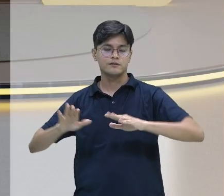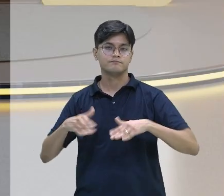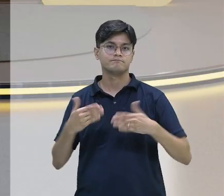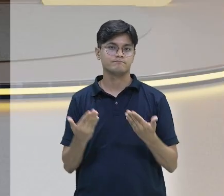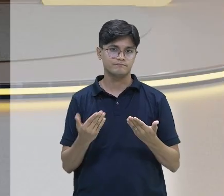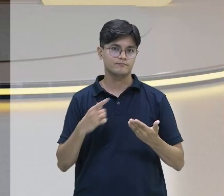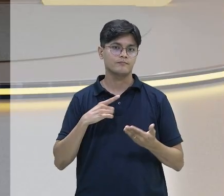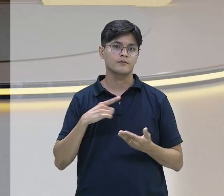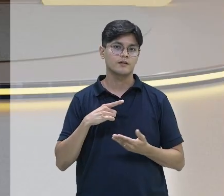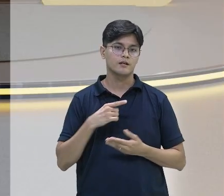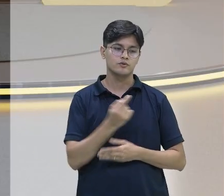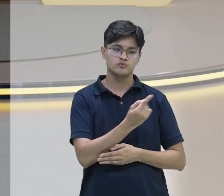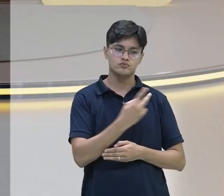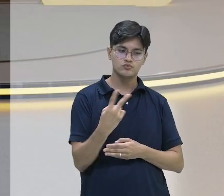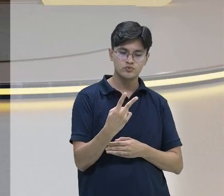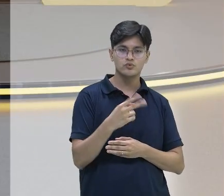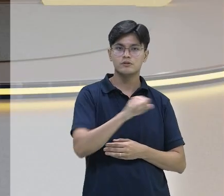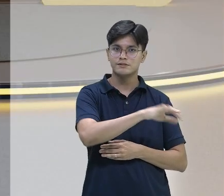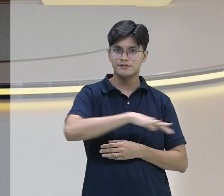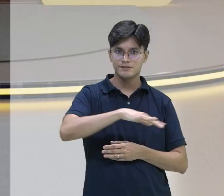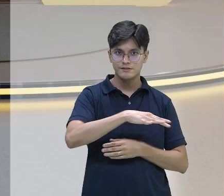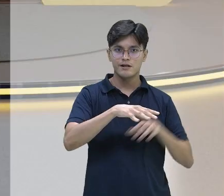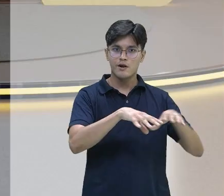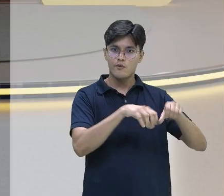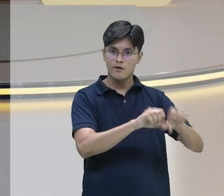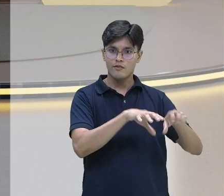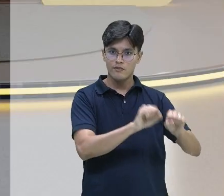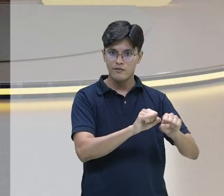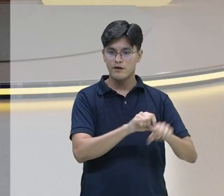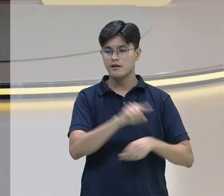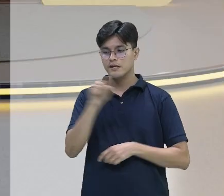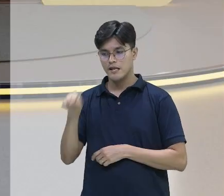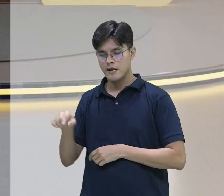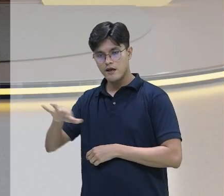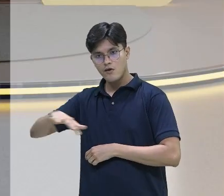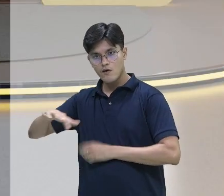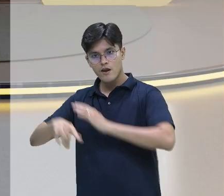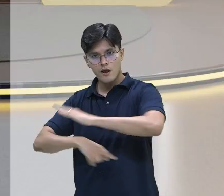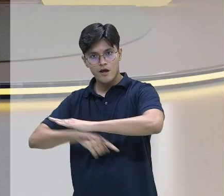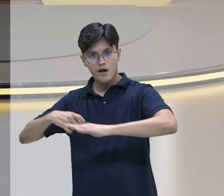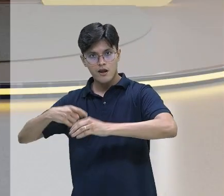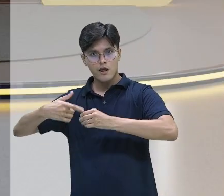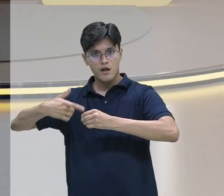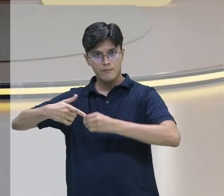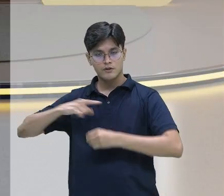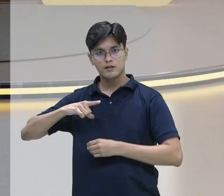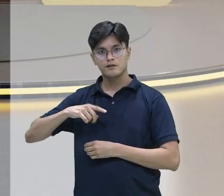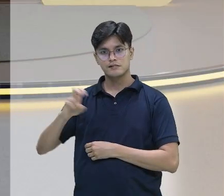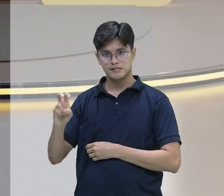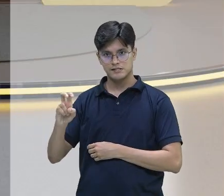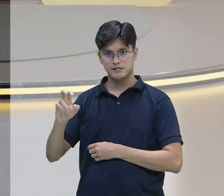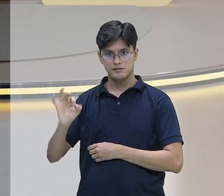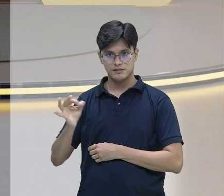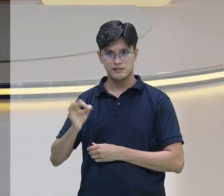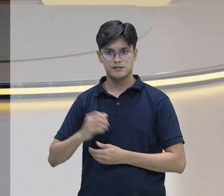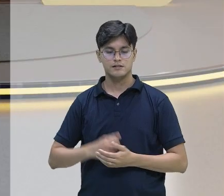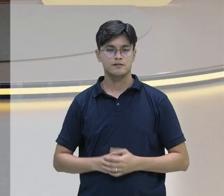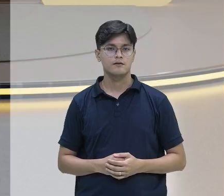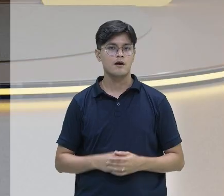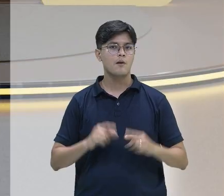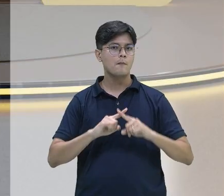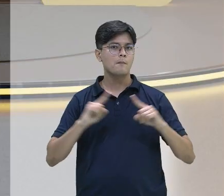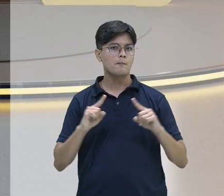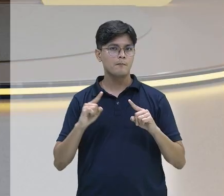e 5 para o legal. Mas, à medida que os anos foram passando, né, quando tivemos né, professor? Quando passou-se um